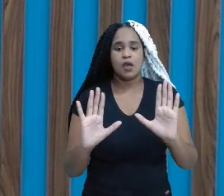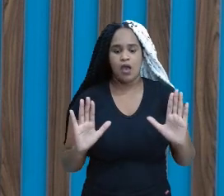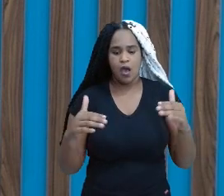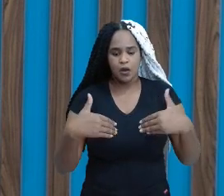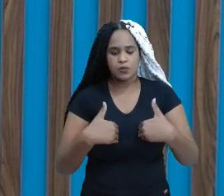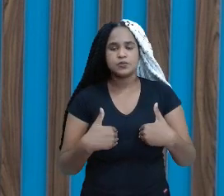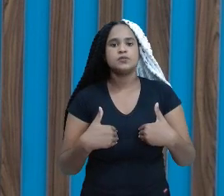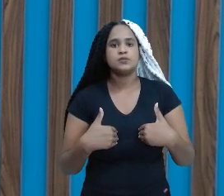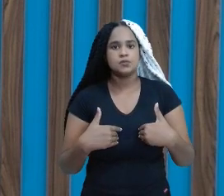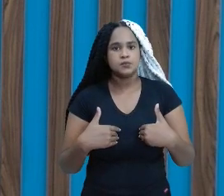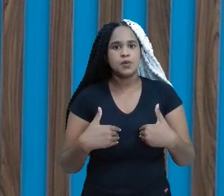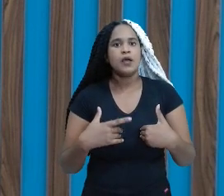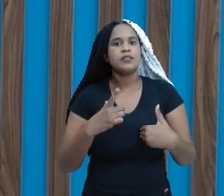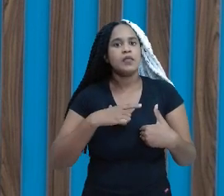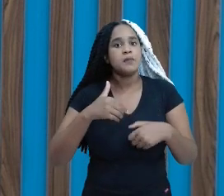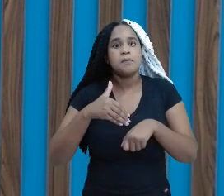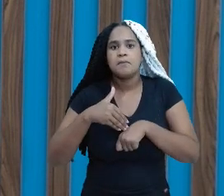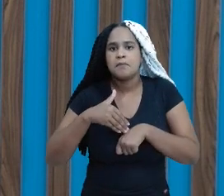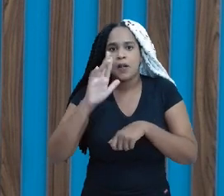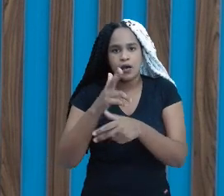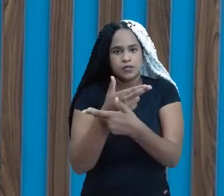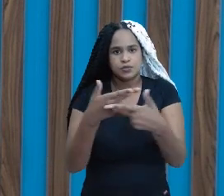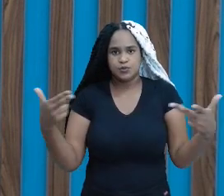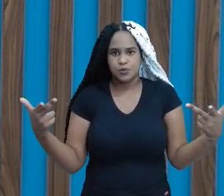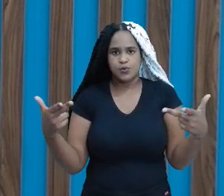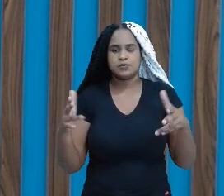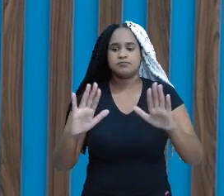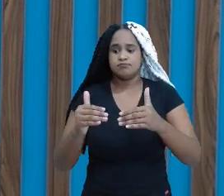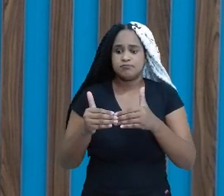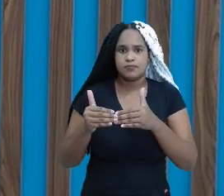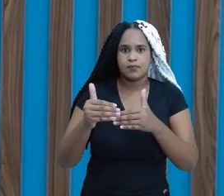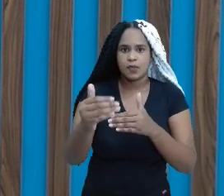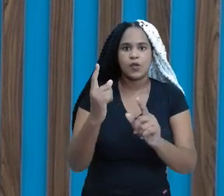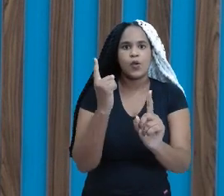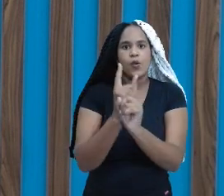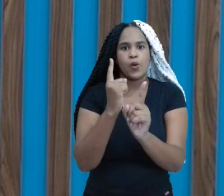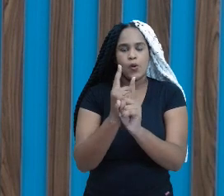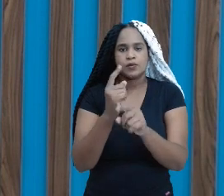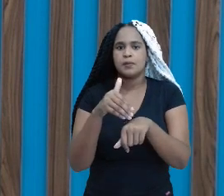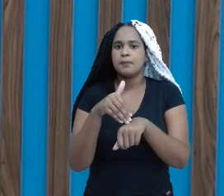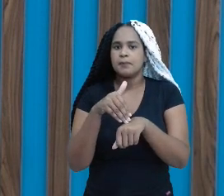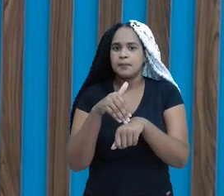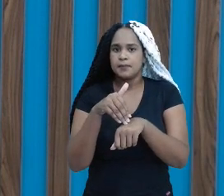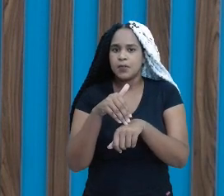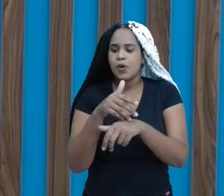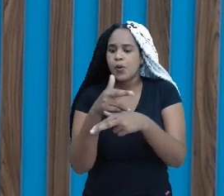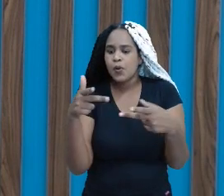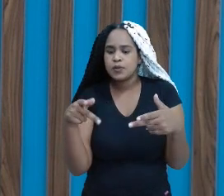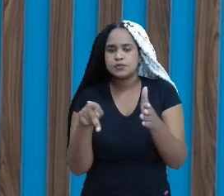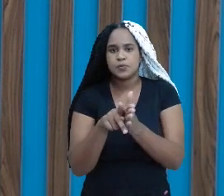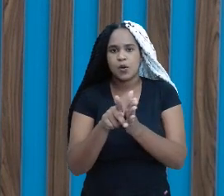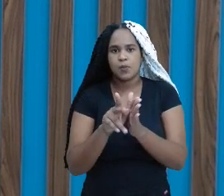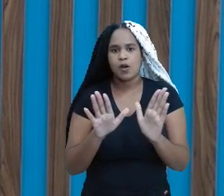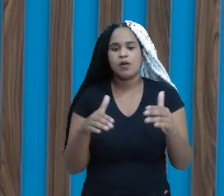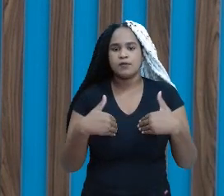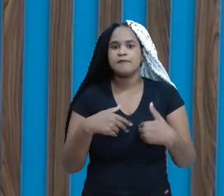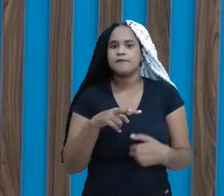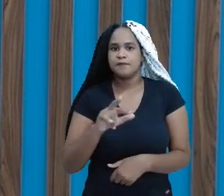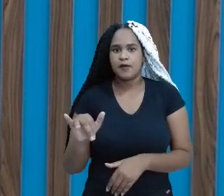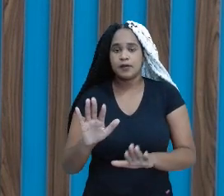autismo precipita novas conversas, então vamos nos encontrar para falar novamente sobre questões relacionadas sobre o